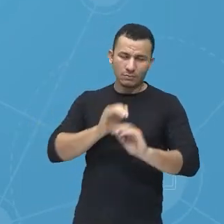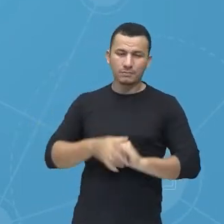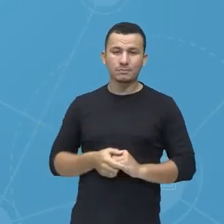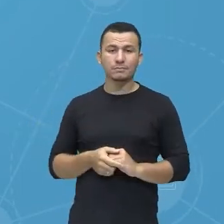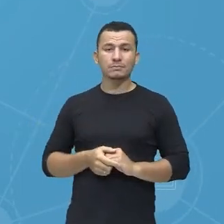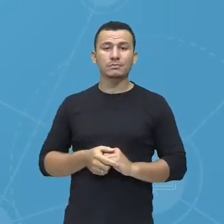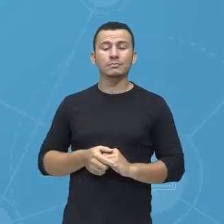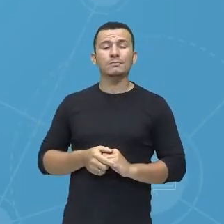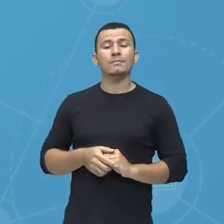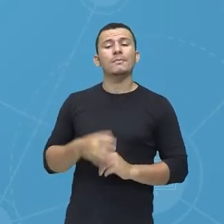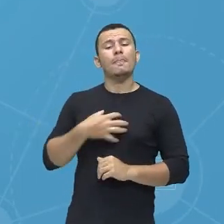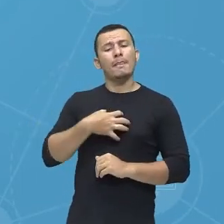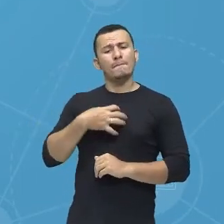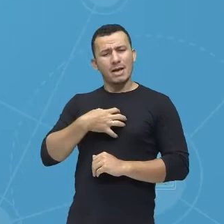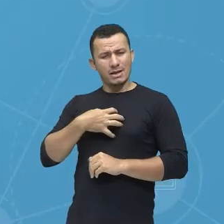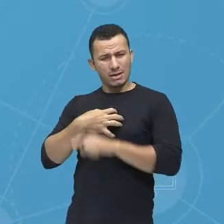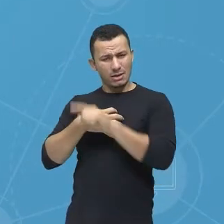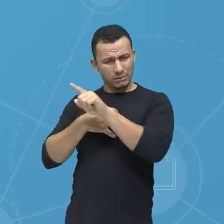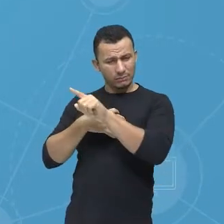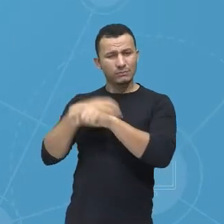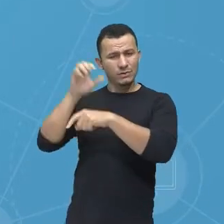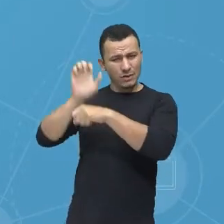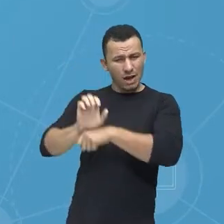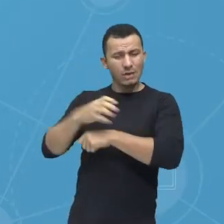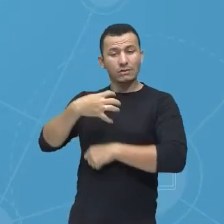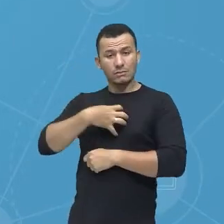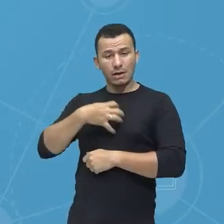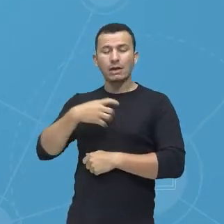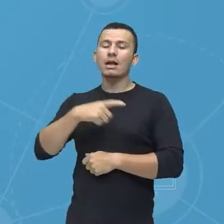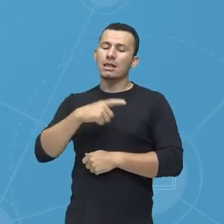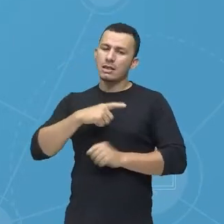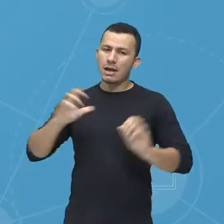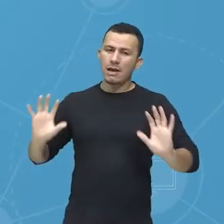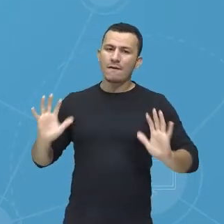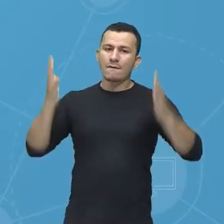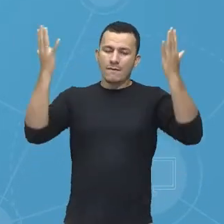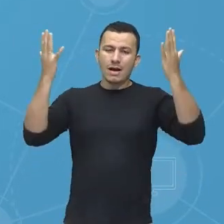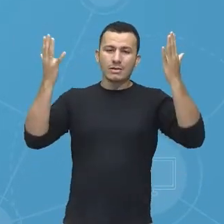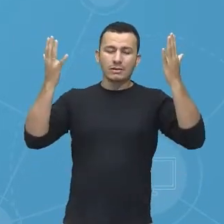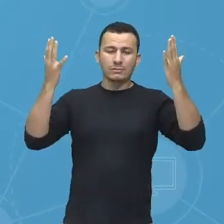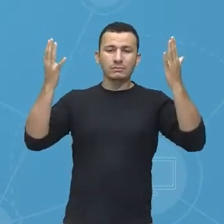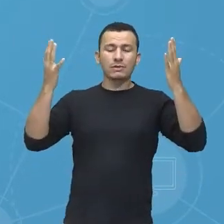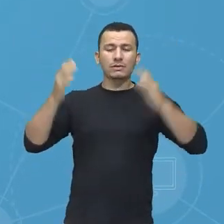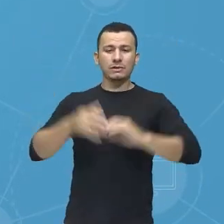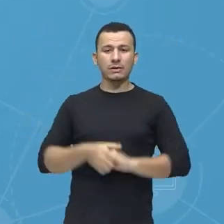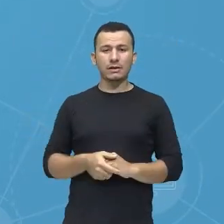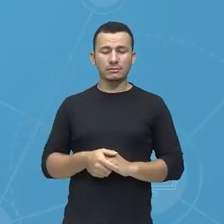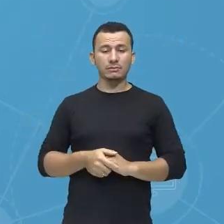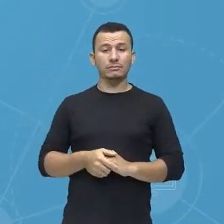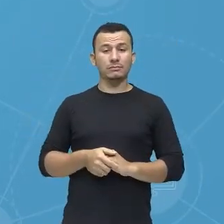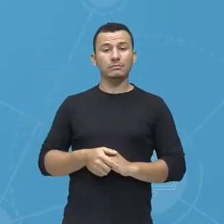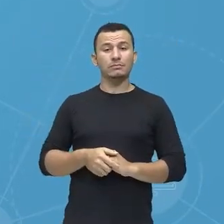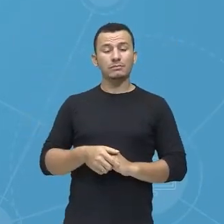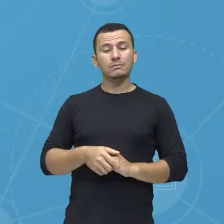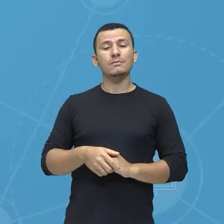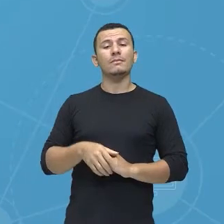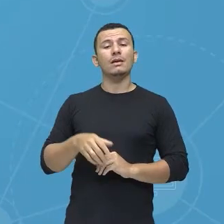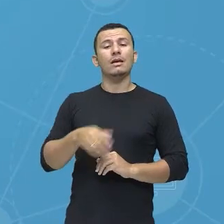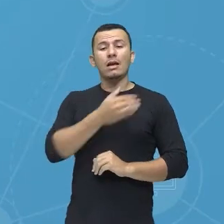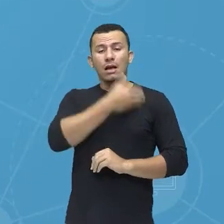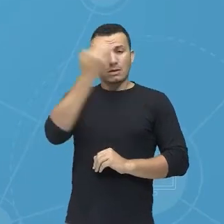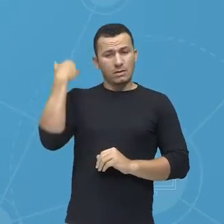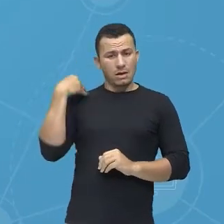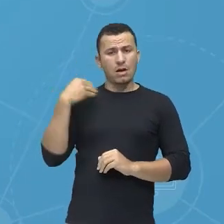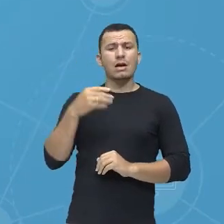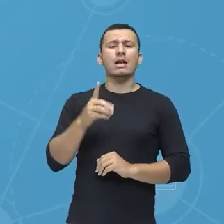Lá na Bahia, nós temos a festa da Nossa Senhora da Penha. Junto com a festa da Nossa Senhora